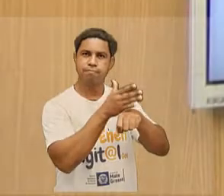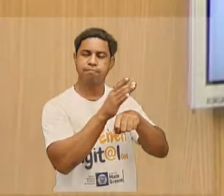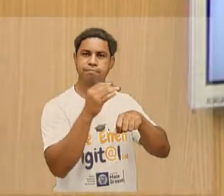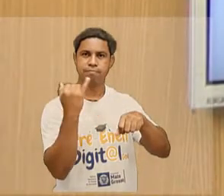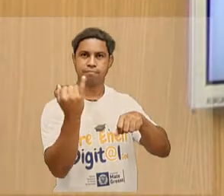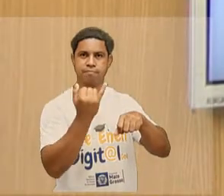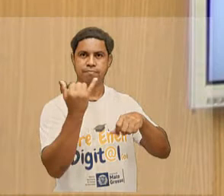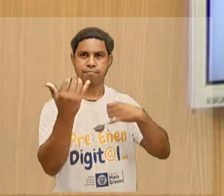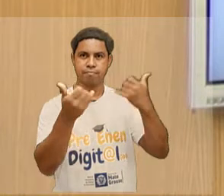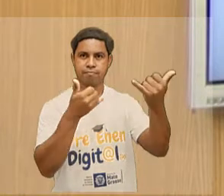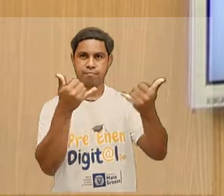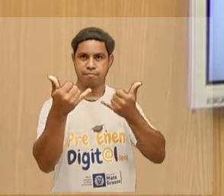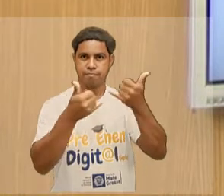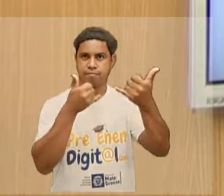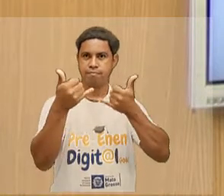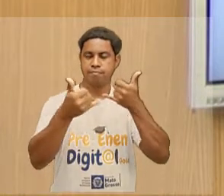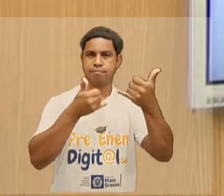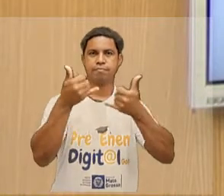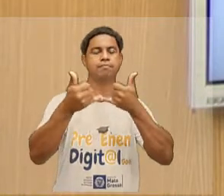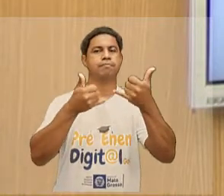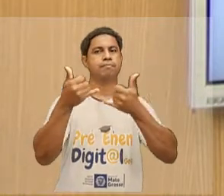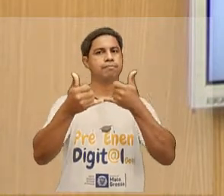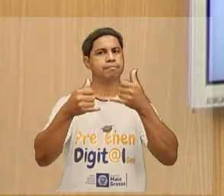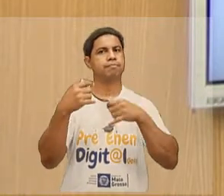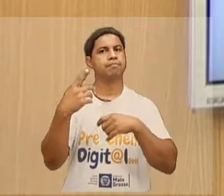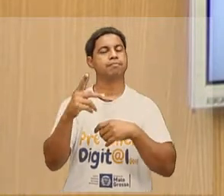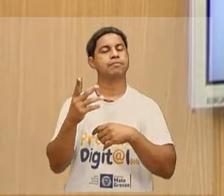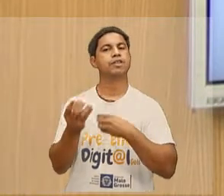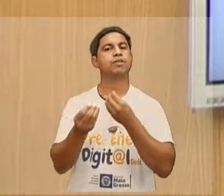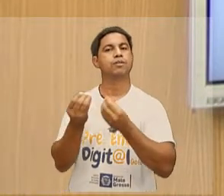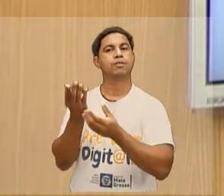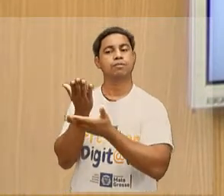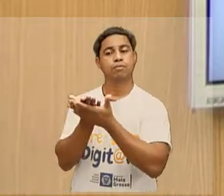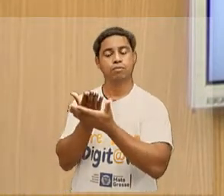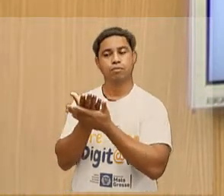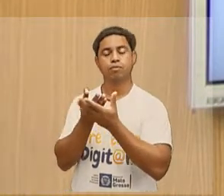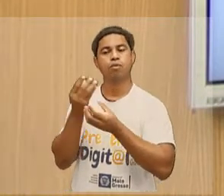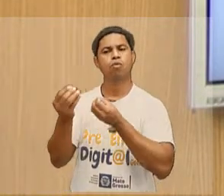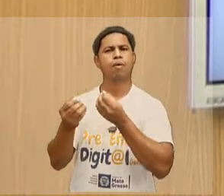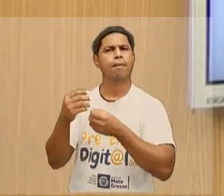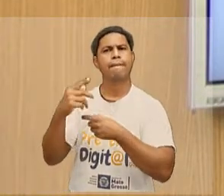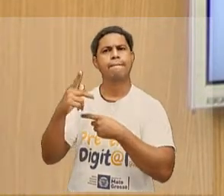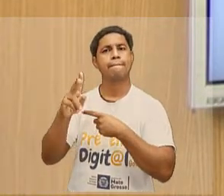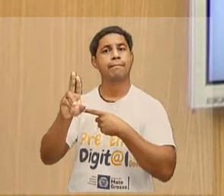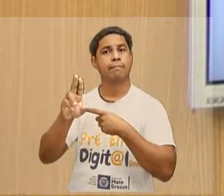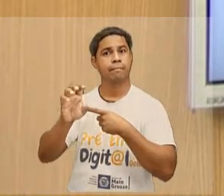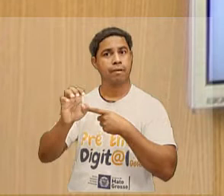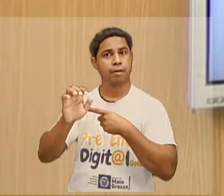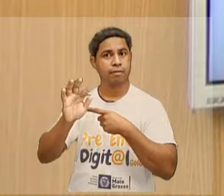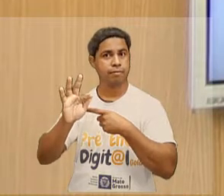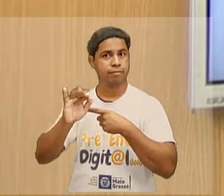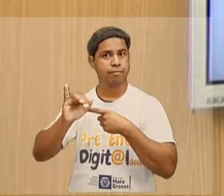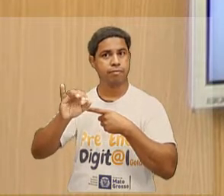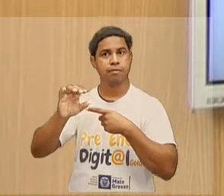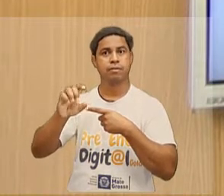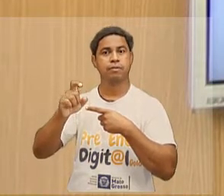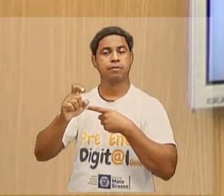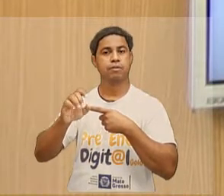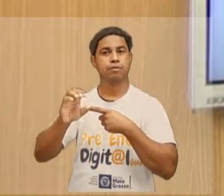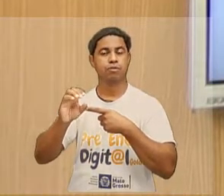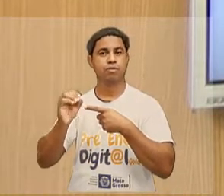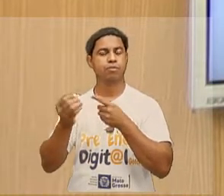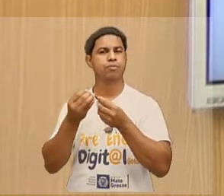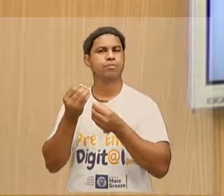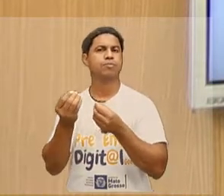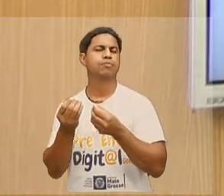esse prefixo, você tem que fazer um estudo sobre os prefixos, por exemplo, mili. Uma corrente elétrica